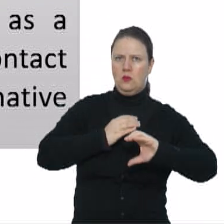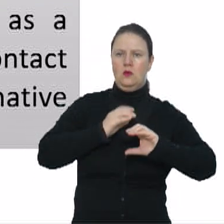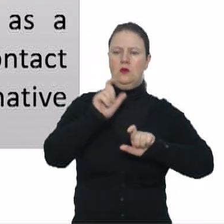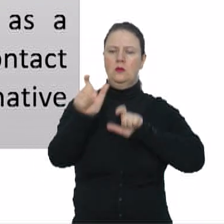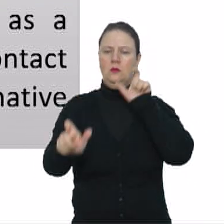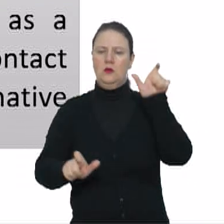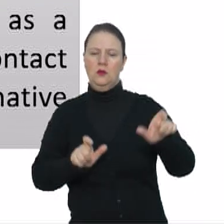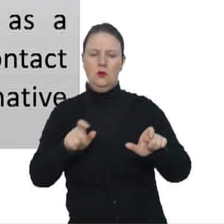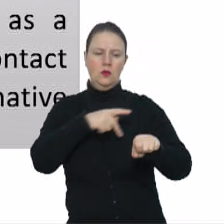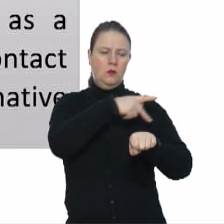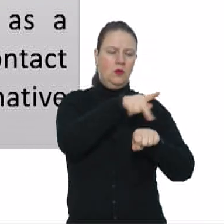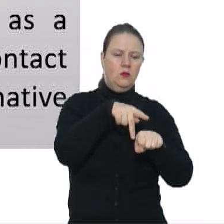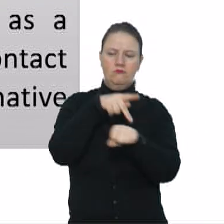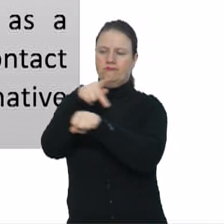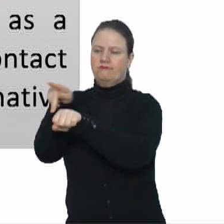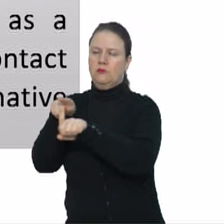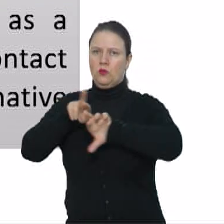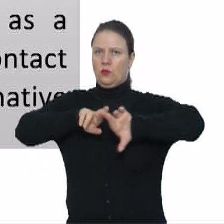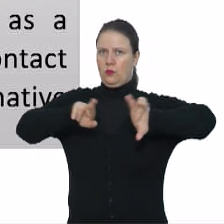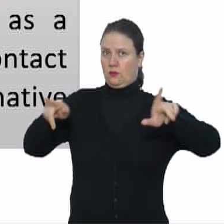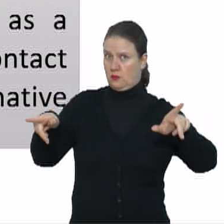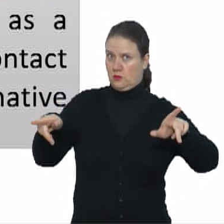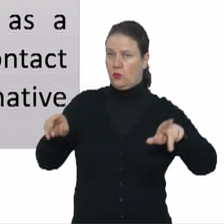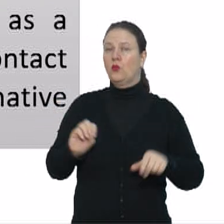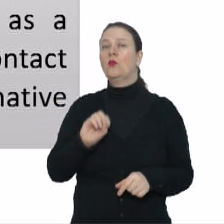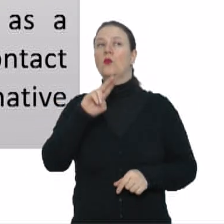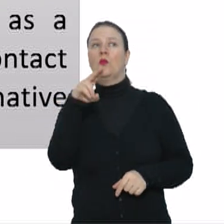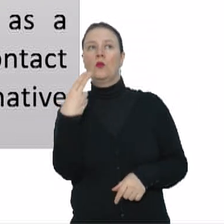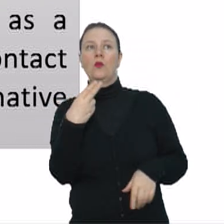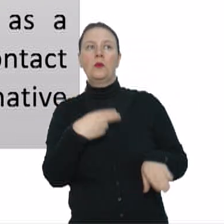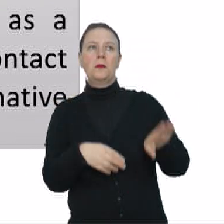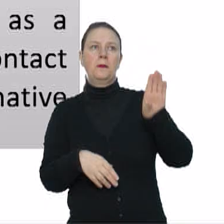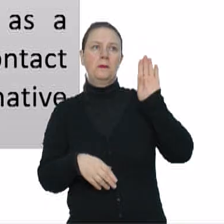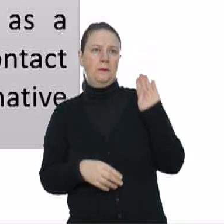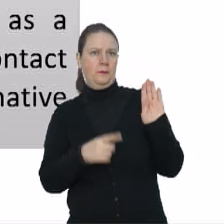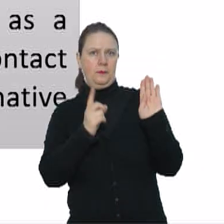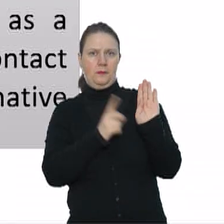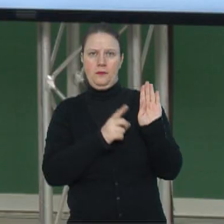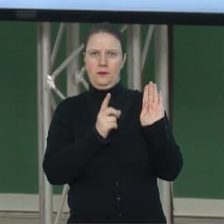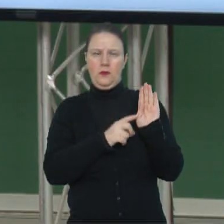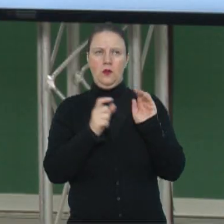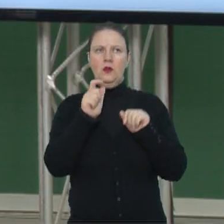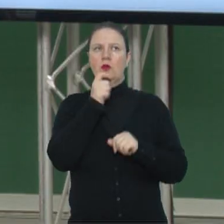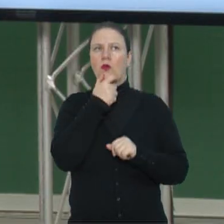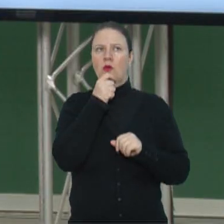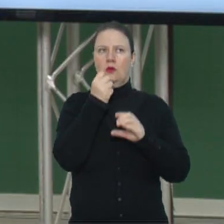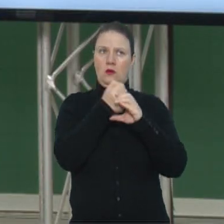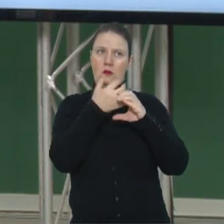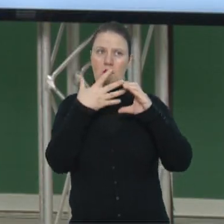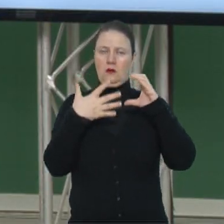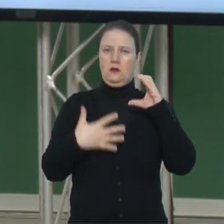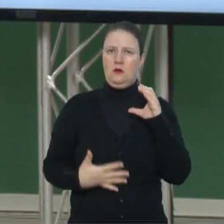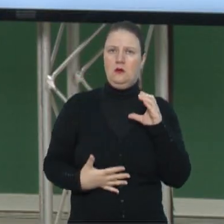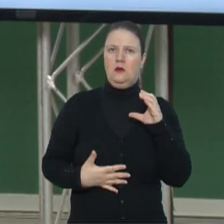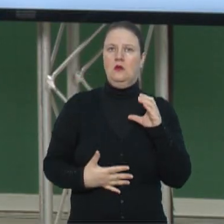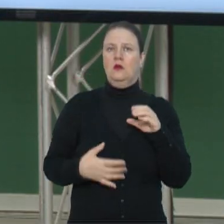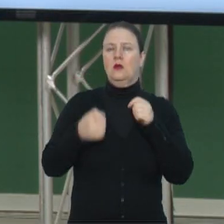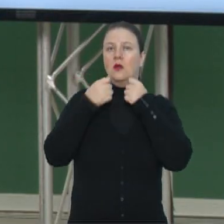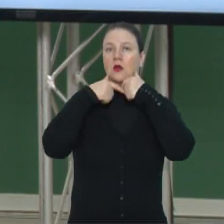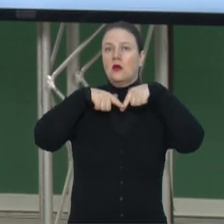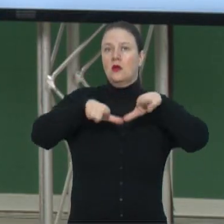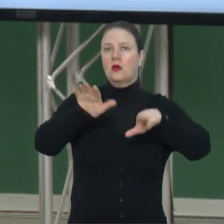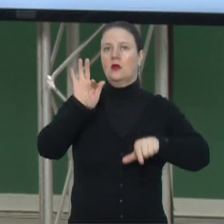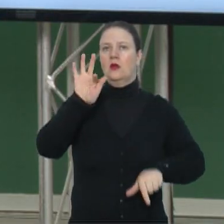diferentes países, ou vocês acham que é a letra B, o inglês caracteriza-se como língua